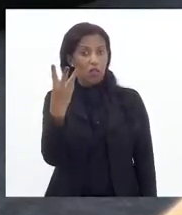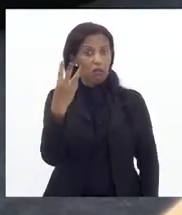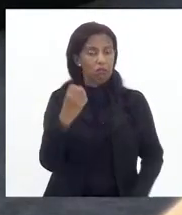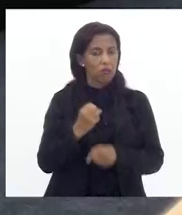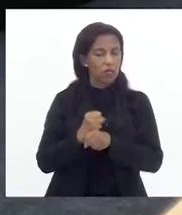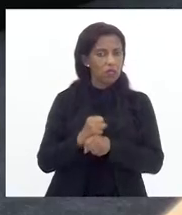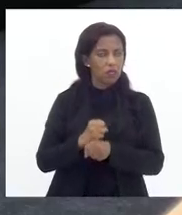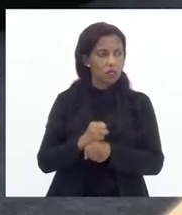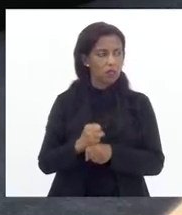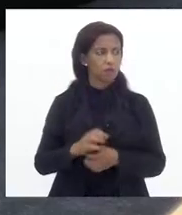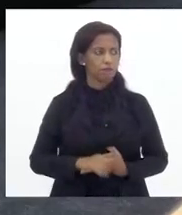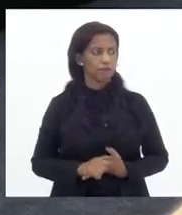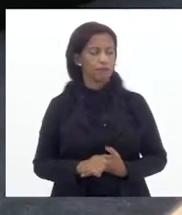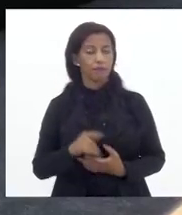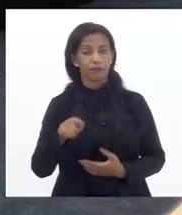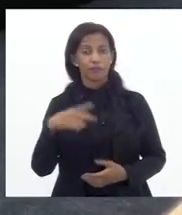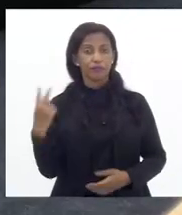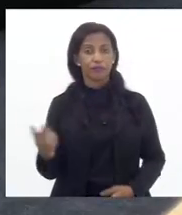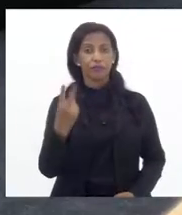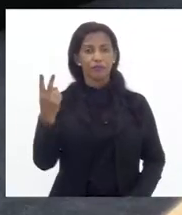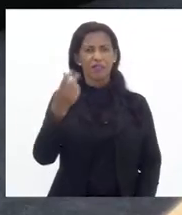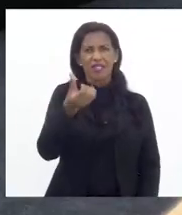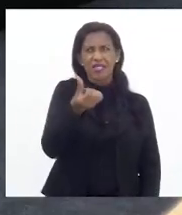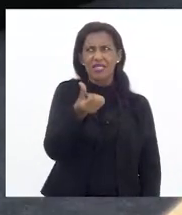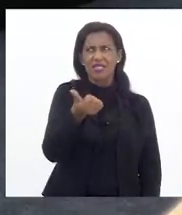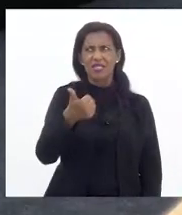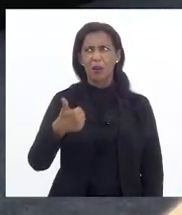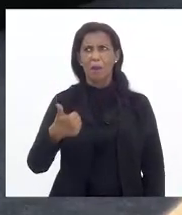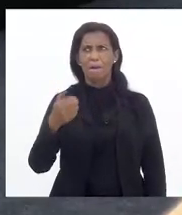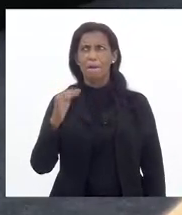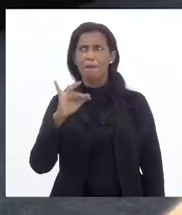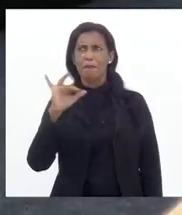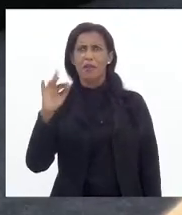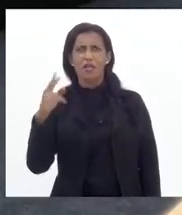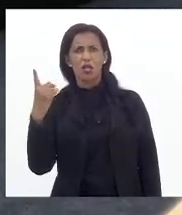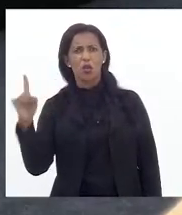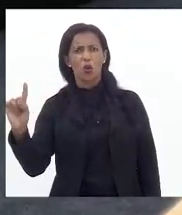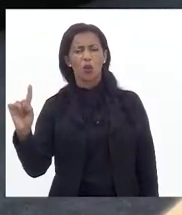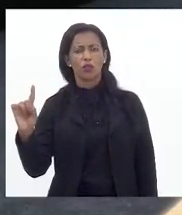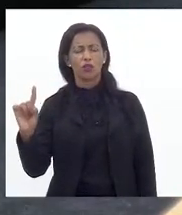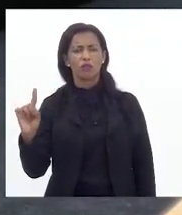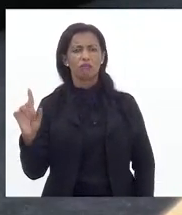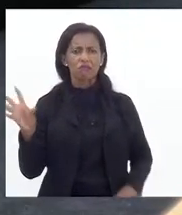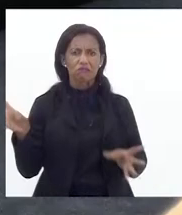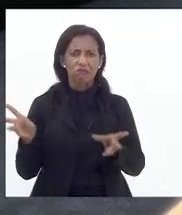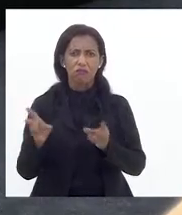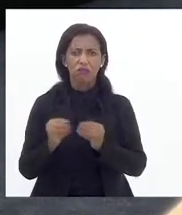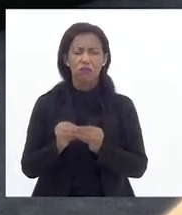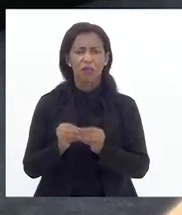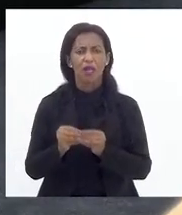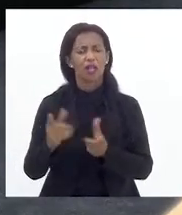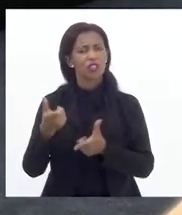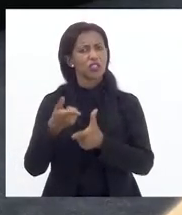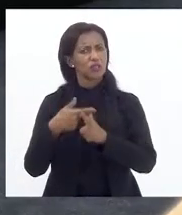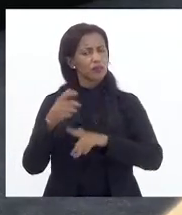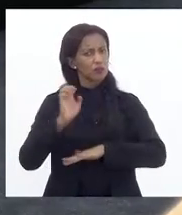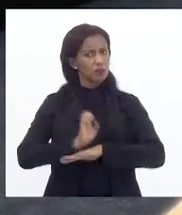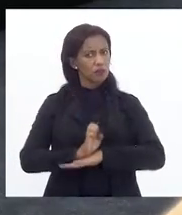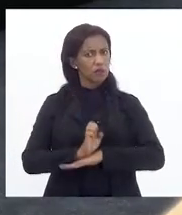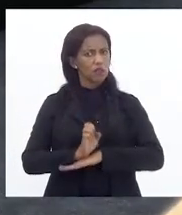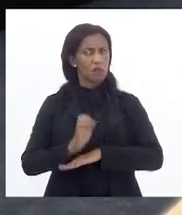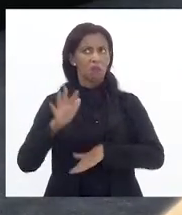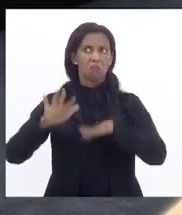fez anos esse valor chegou a 61 milhões e foi incorporada à divisa do Estado do Rio de Janeiro significa um momento